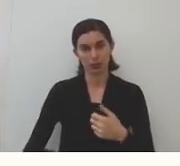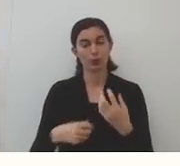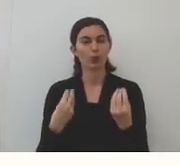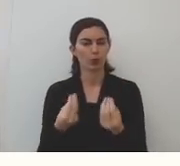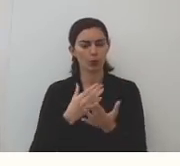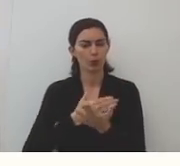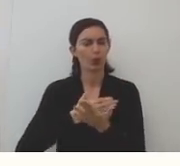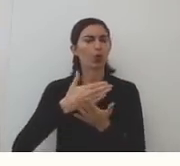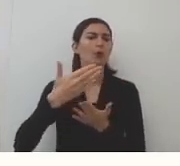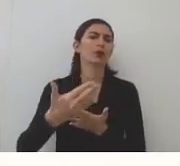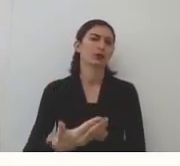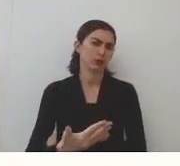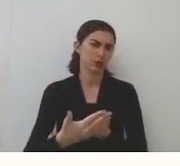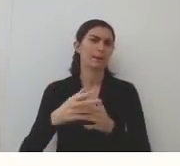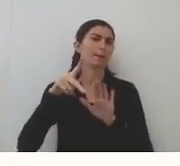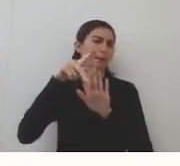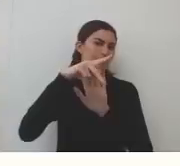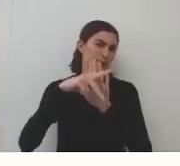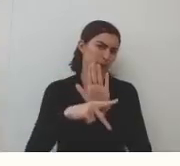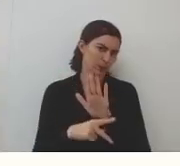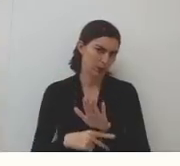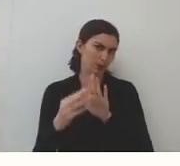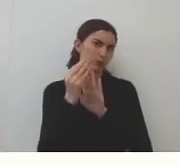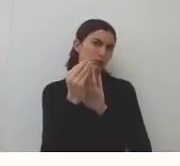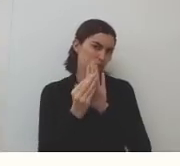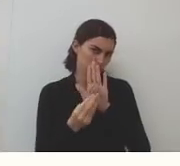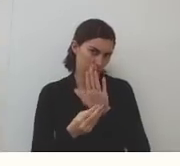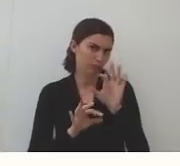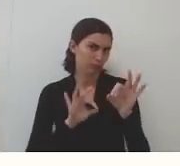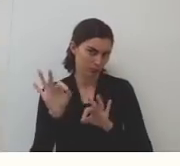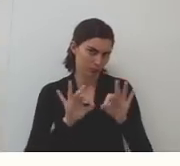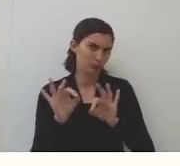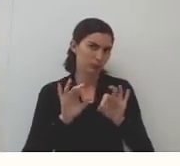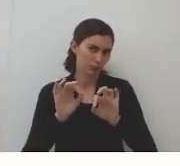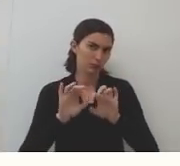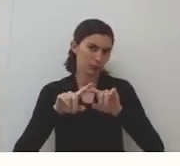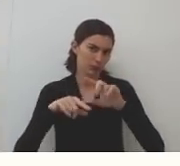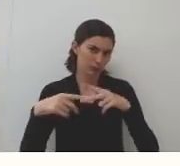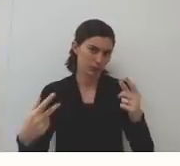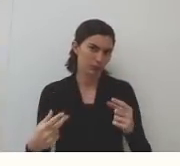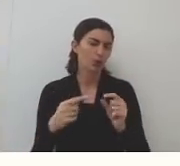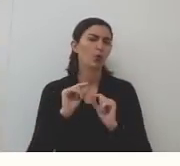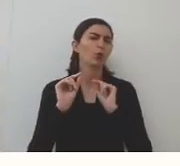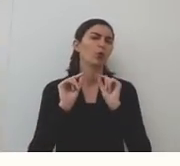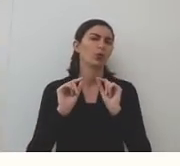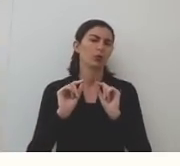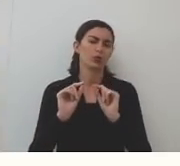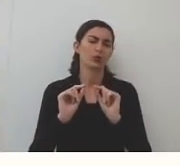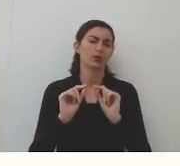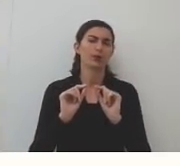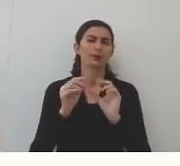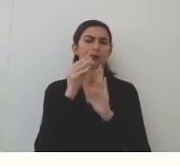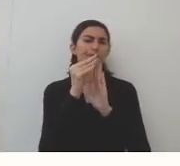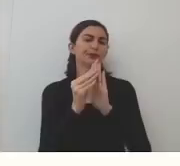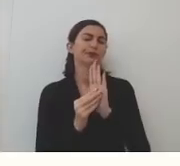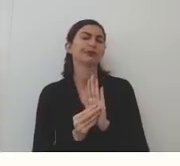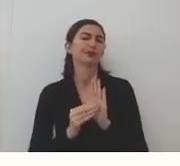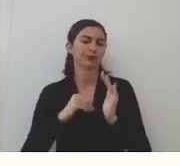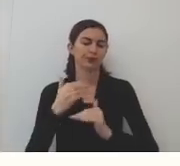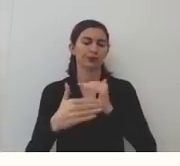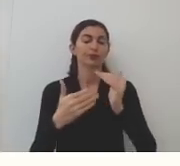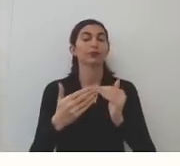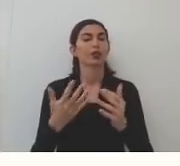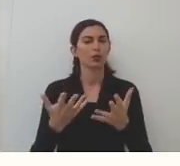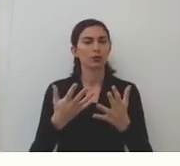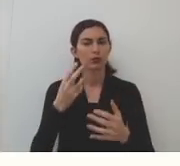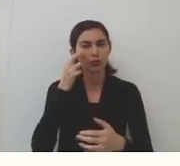Vamos começar pelo planejamento, a preparação desse material e o que envolve essa etapa, né?